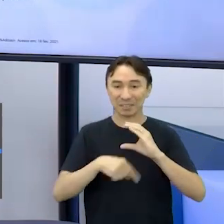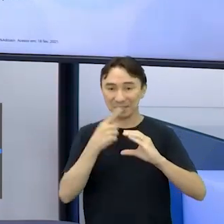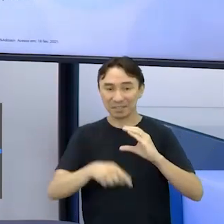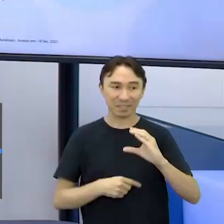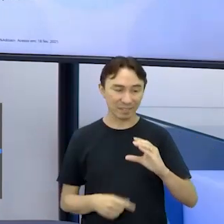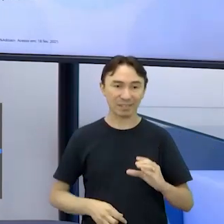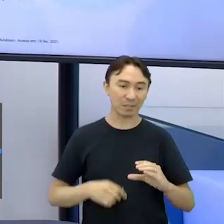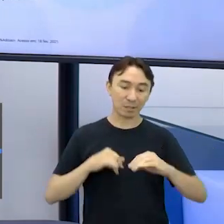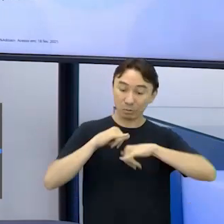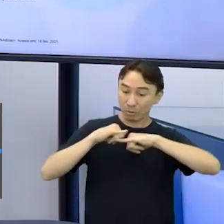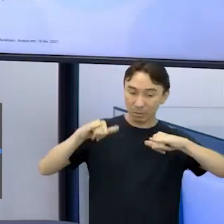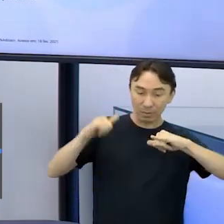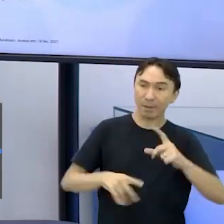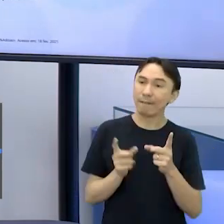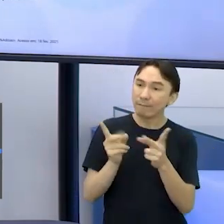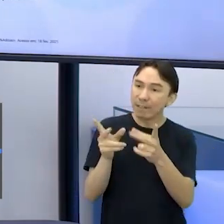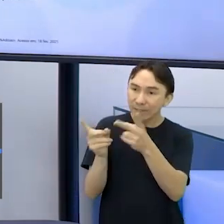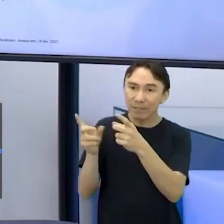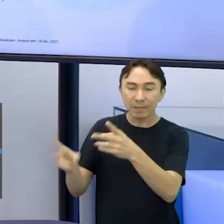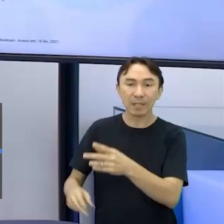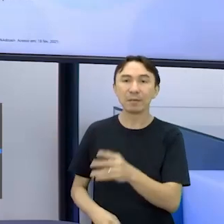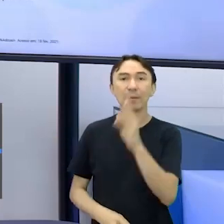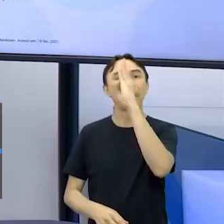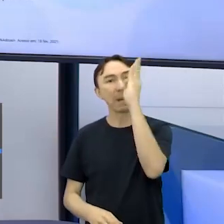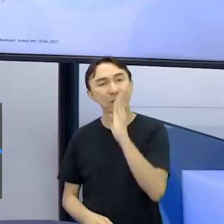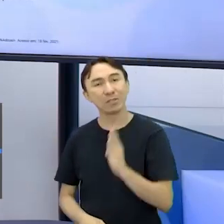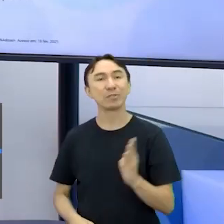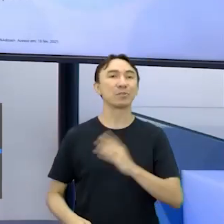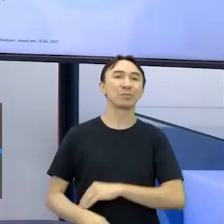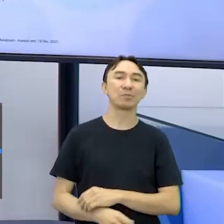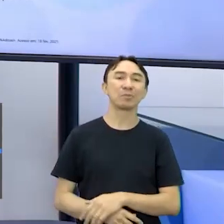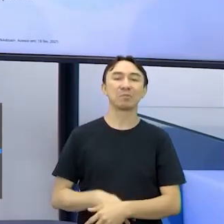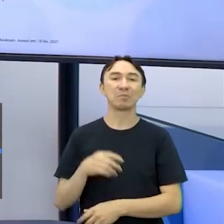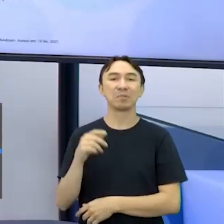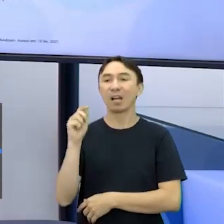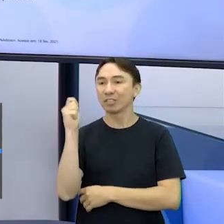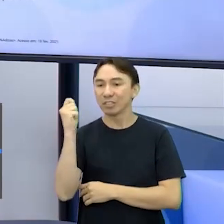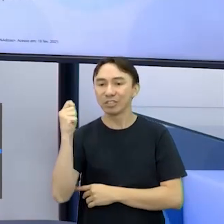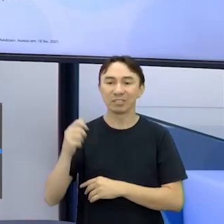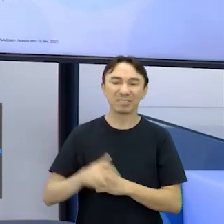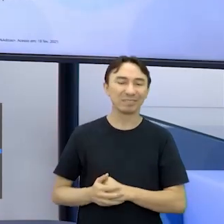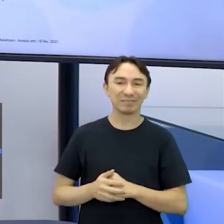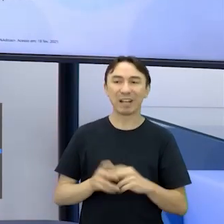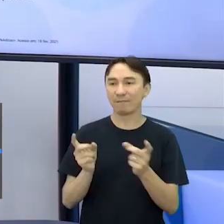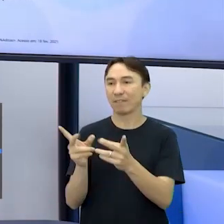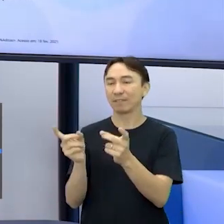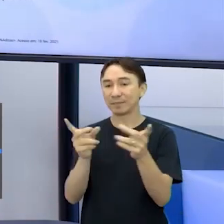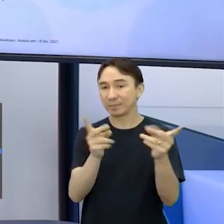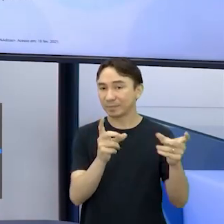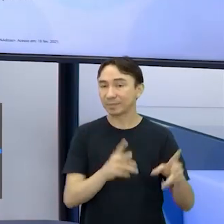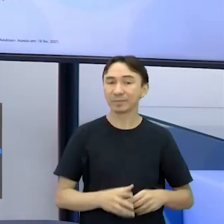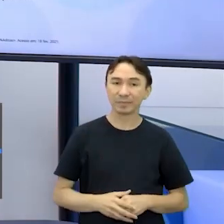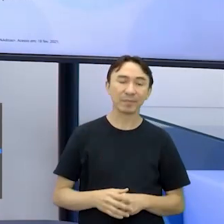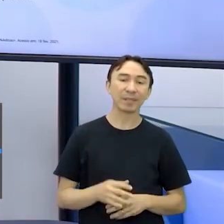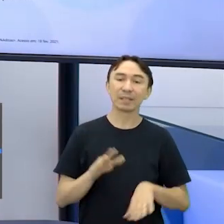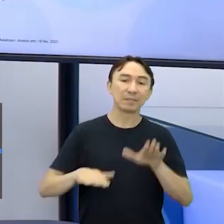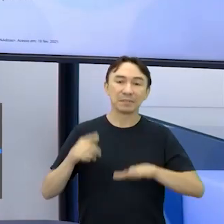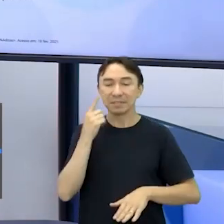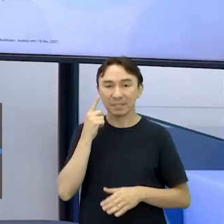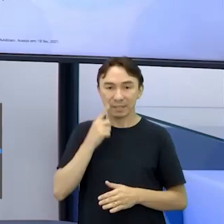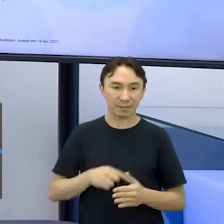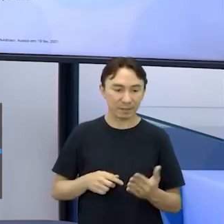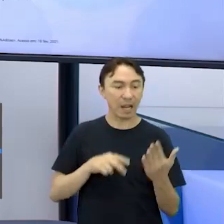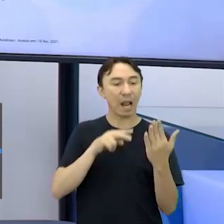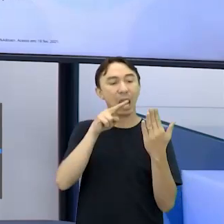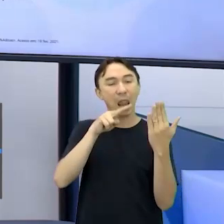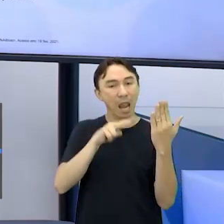para Brasil, Argentina. Então, quando você lê uma notícia, às vezes vai ser a mesma notícia na Argentina,